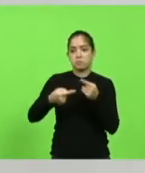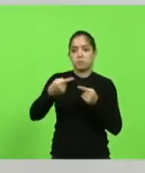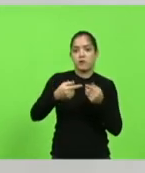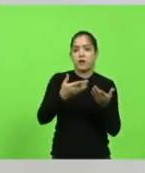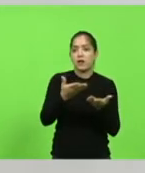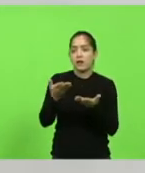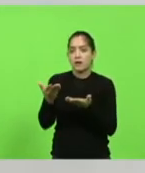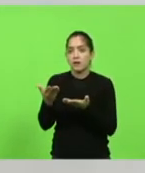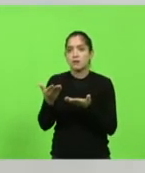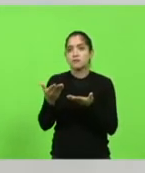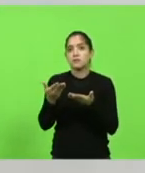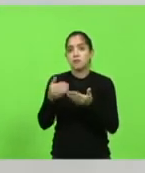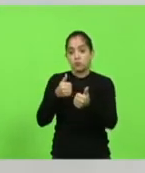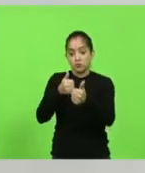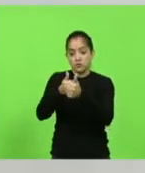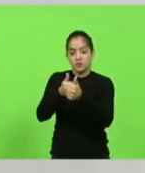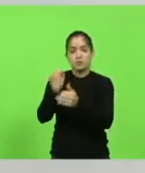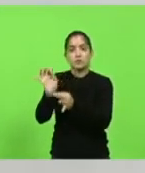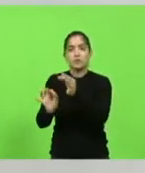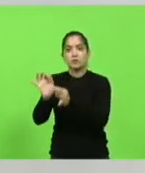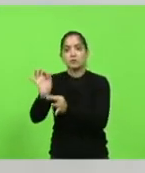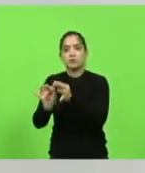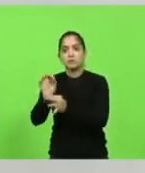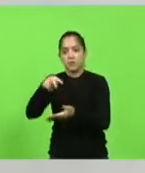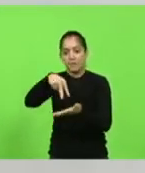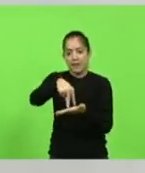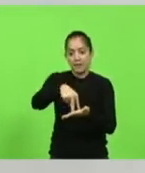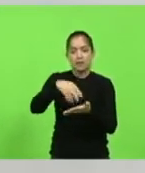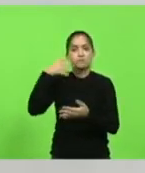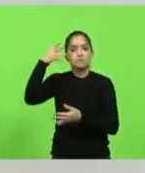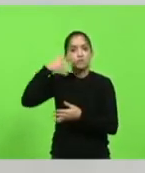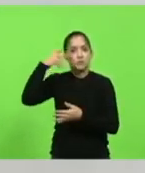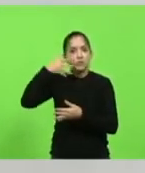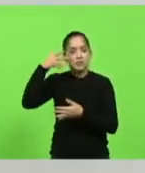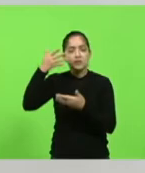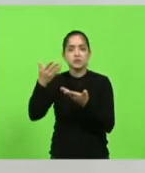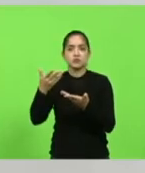Os tribunais viraram palanque políticos e ideológicos.